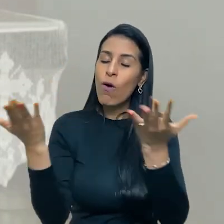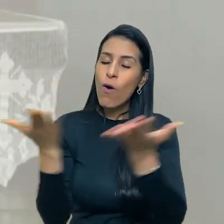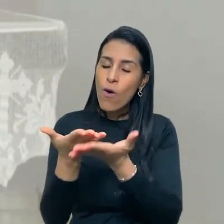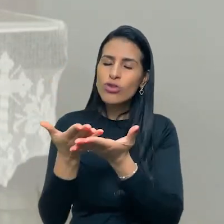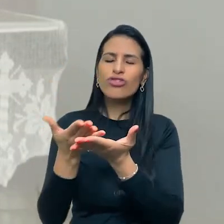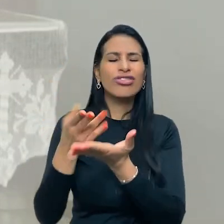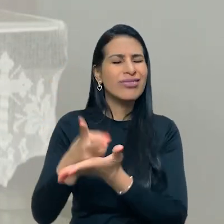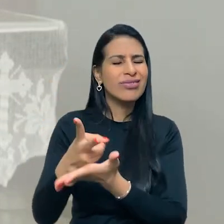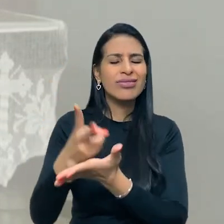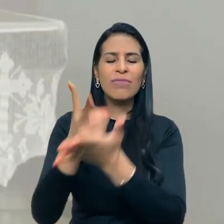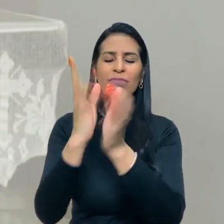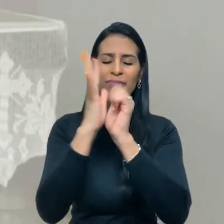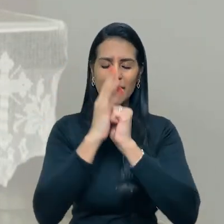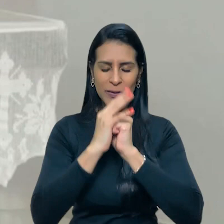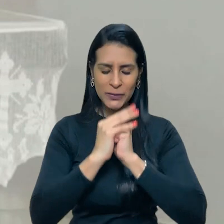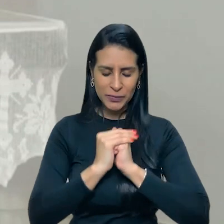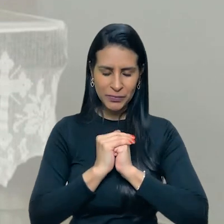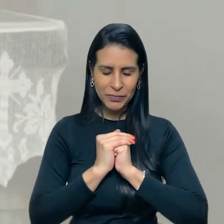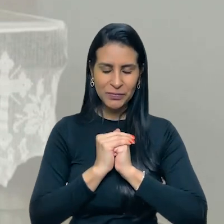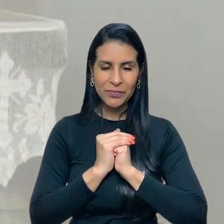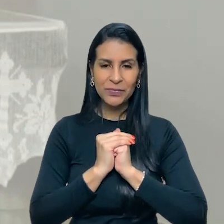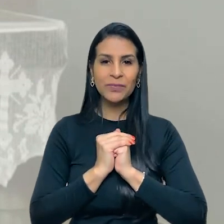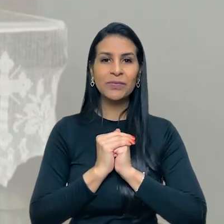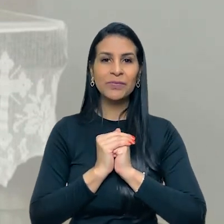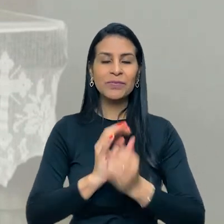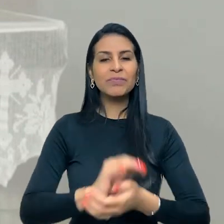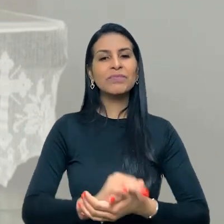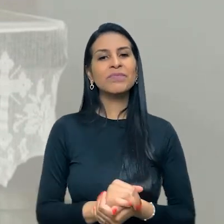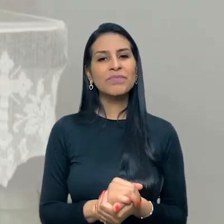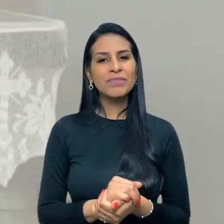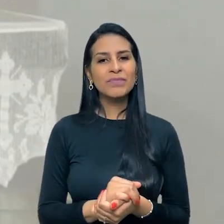hoje e sempre. Amém.